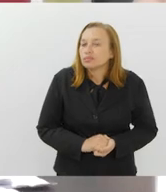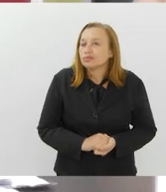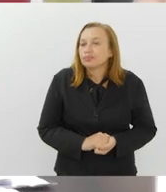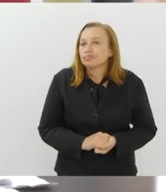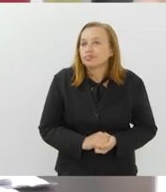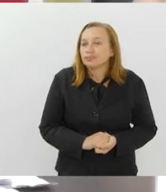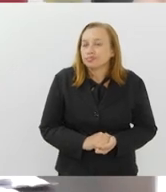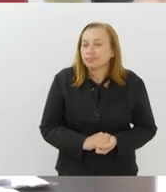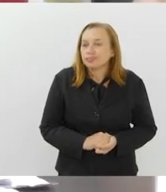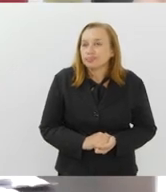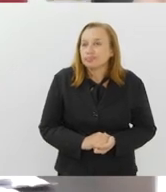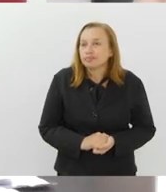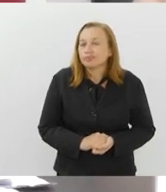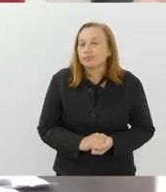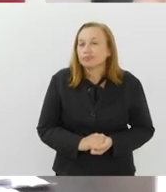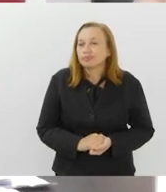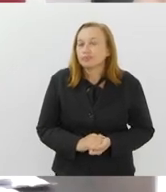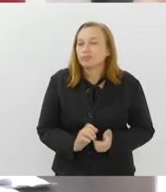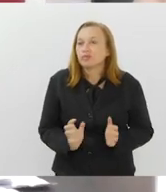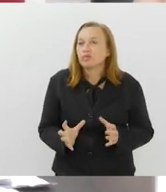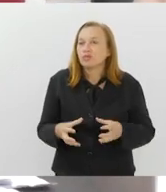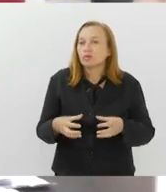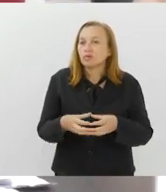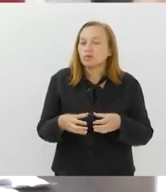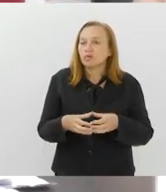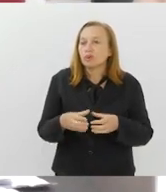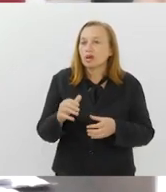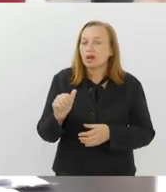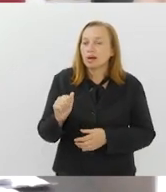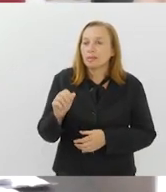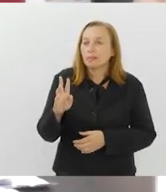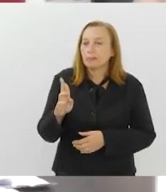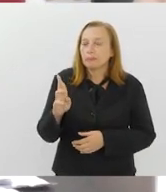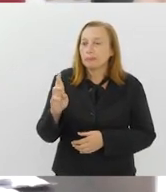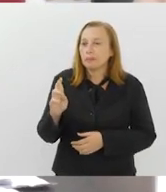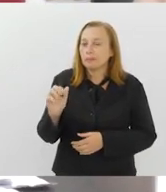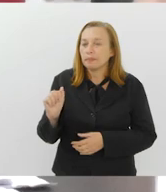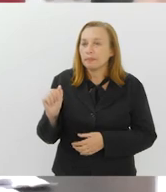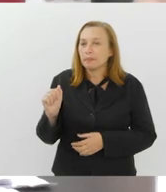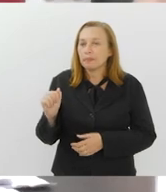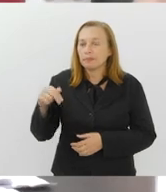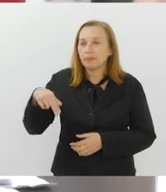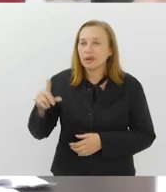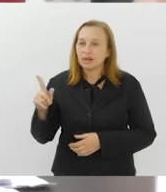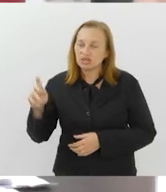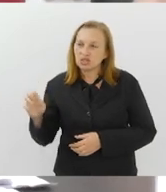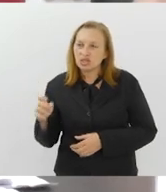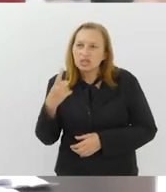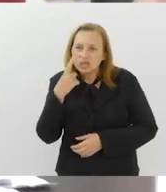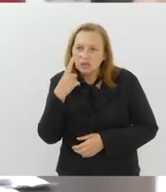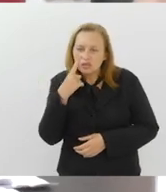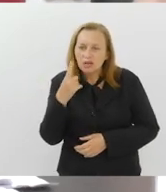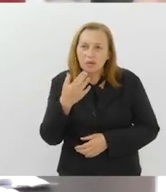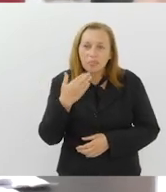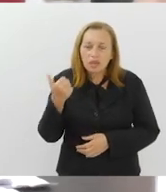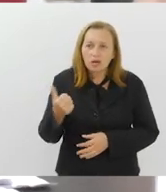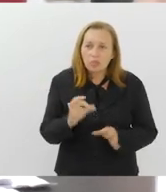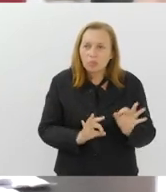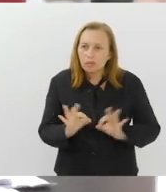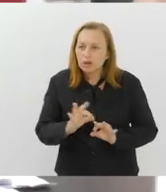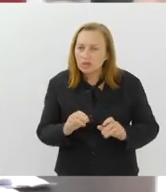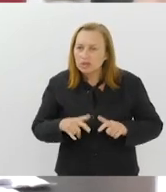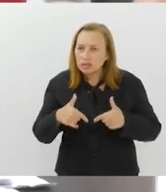que são assistidas pela Abranges, em retornar ou rever ou traçar um plano de ação